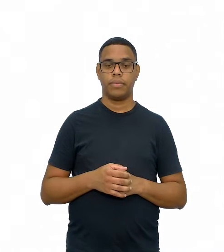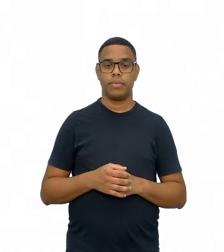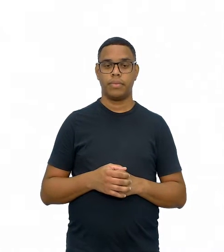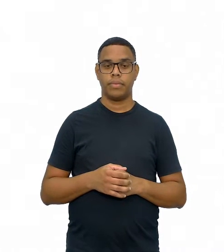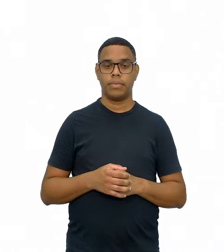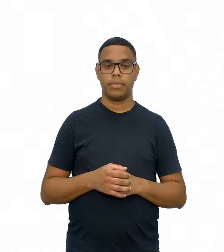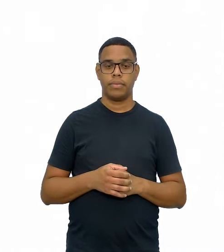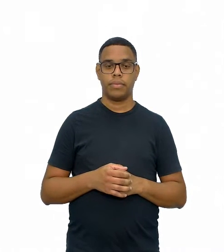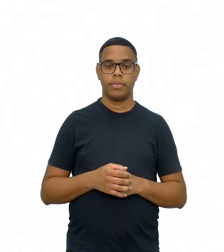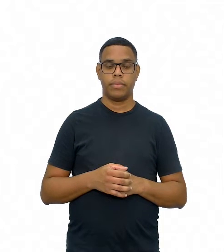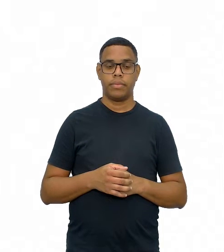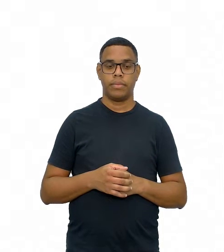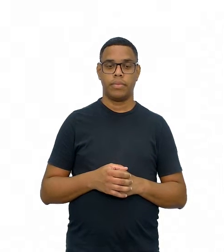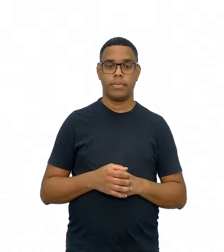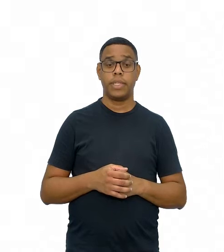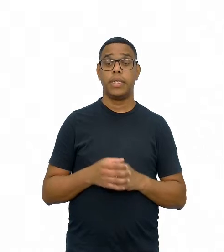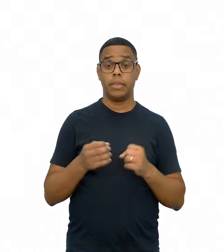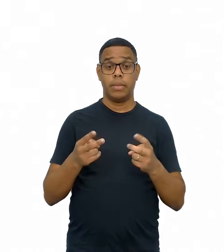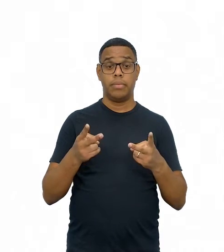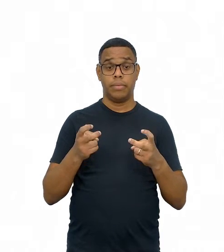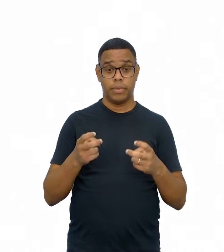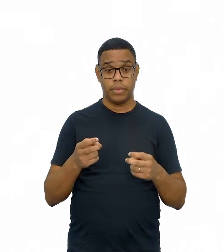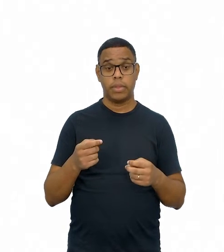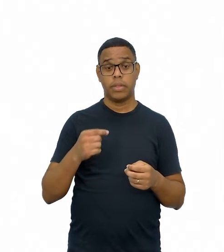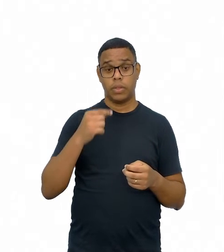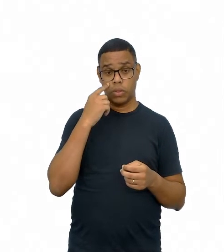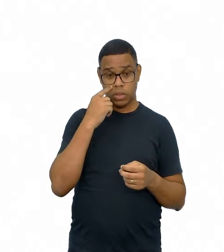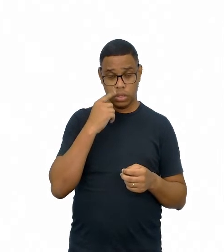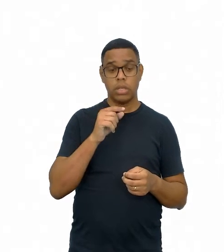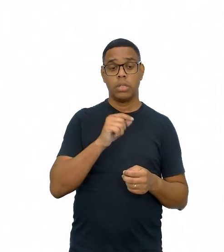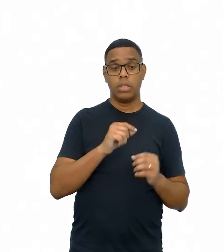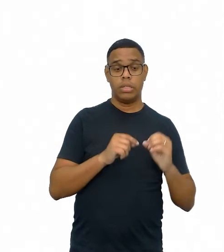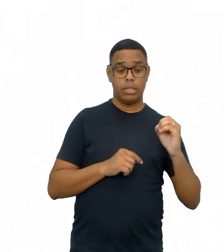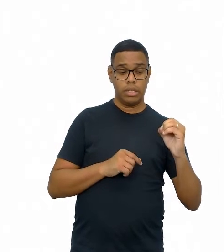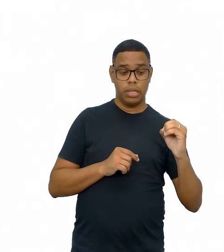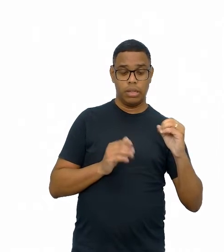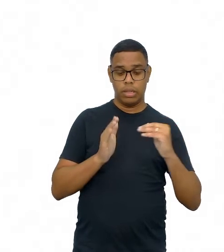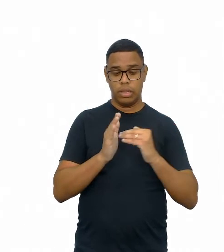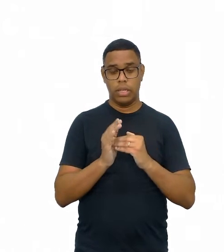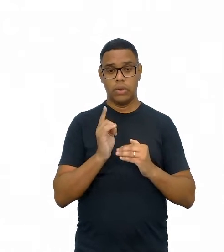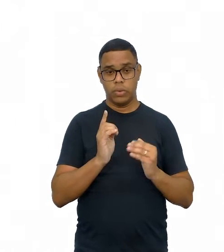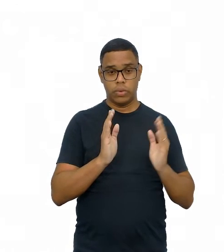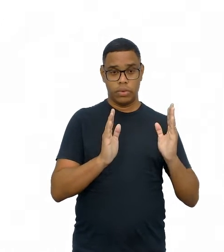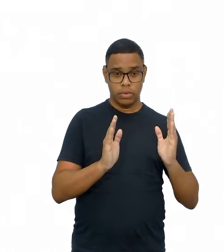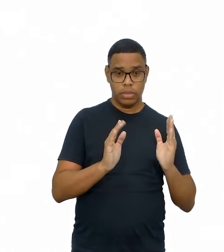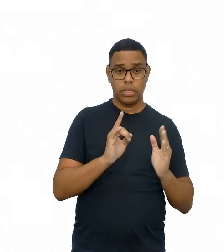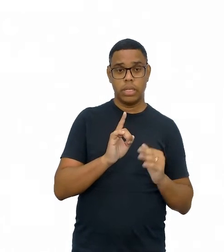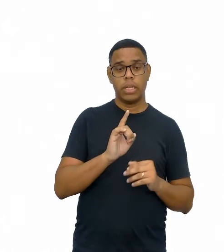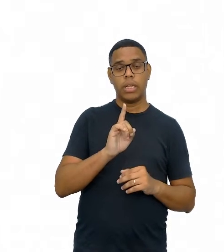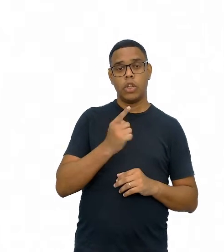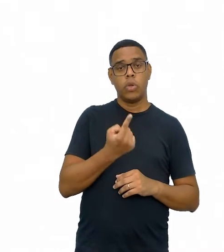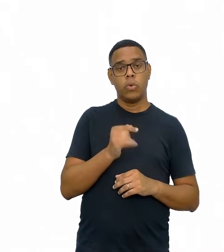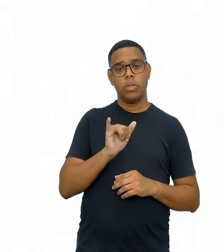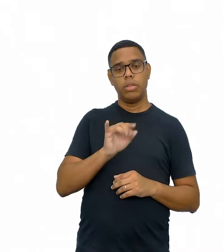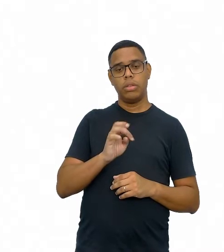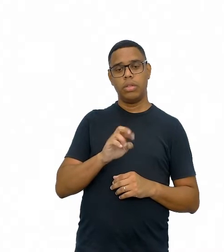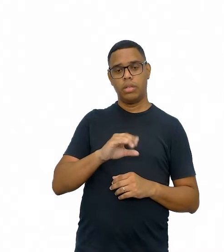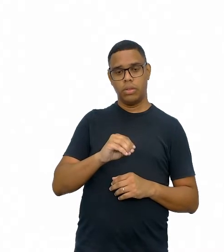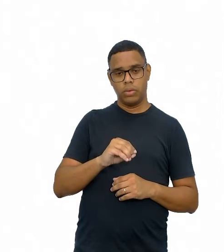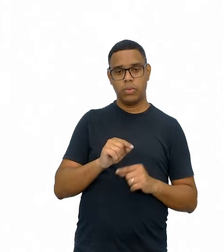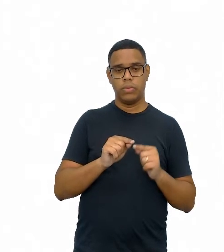tirar aqui, ó. Ele tem que perceber que este é o inteiro, ele tem que computar cada parte, então, eu tenho